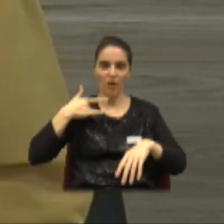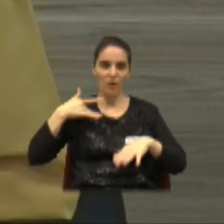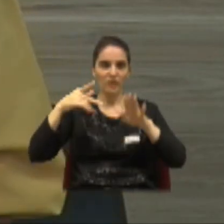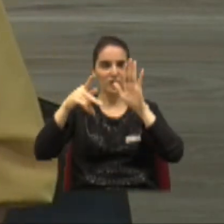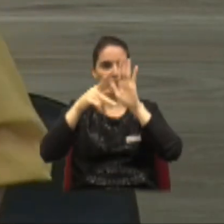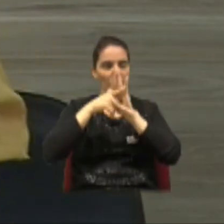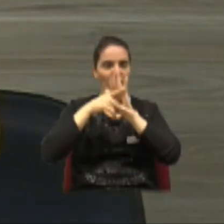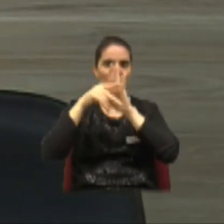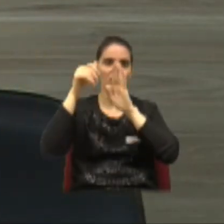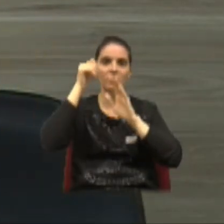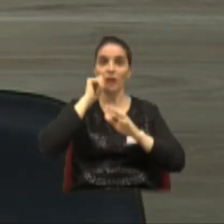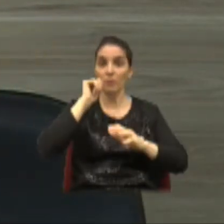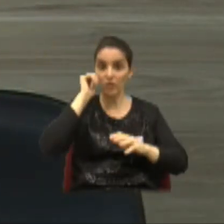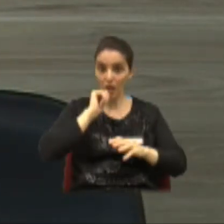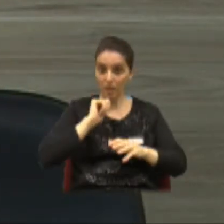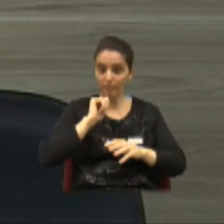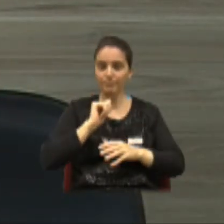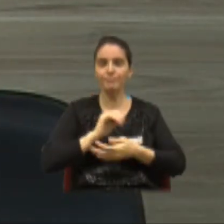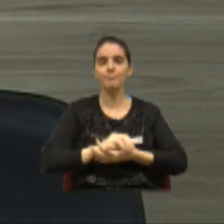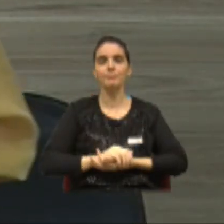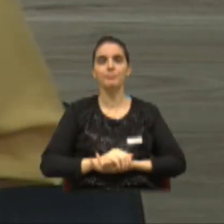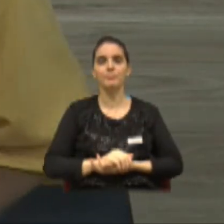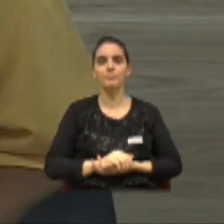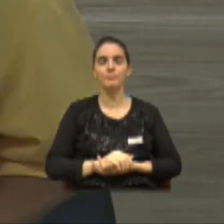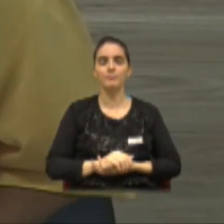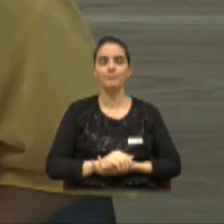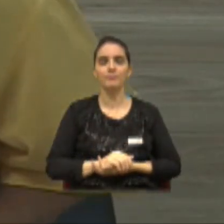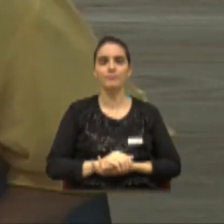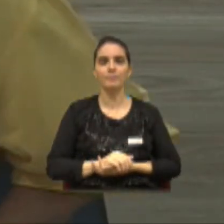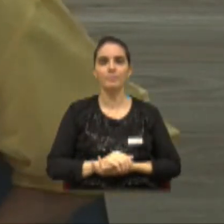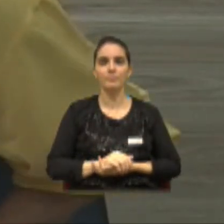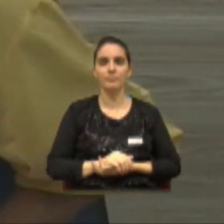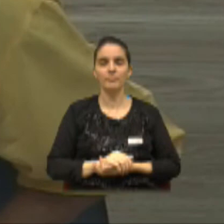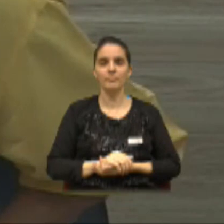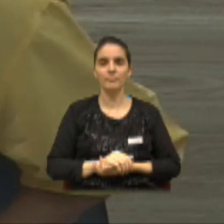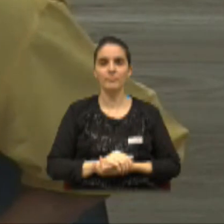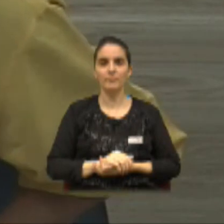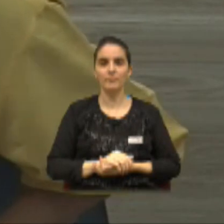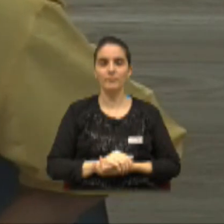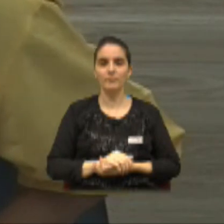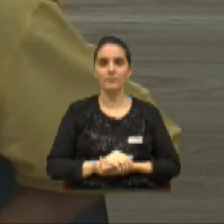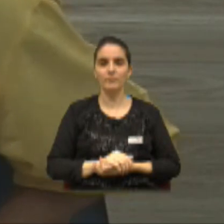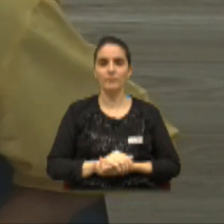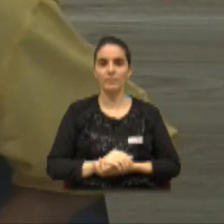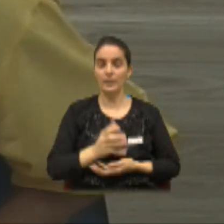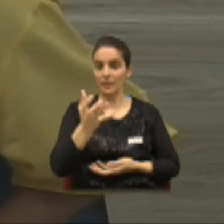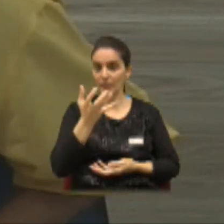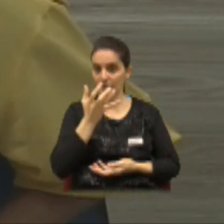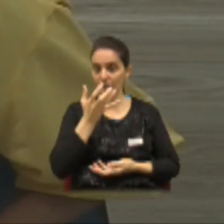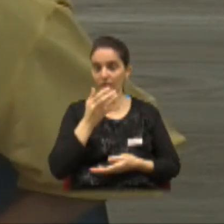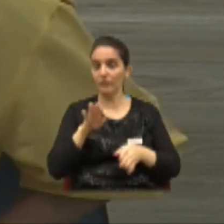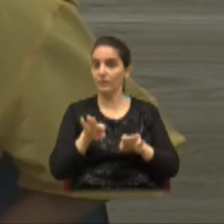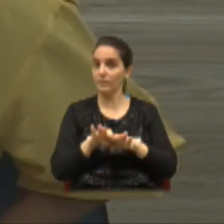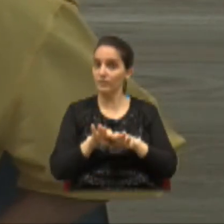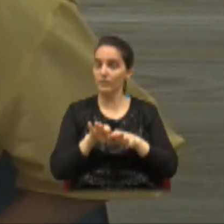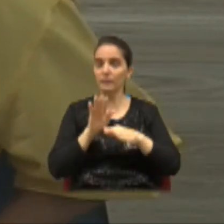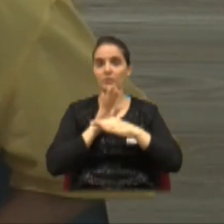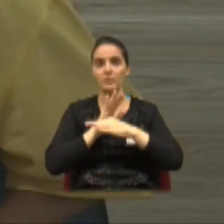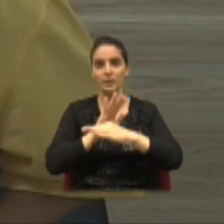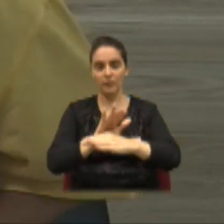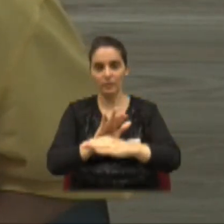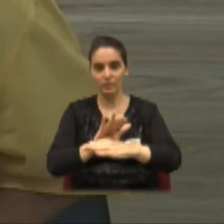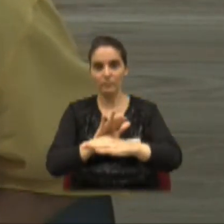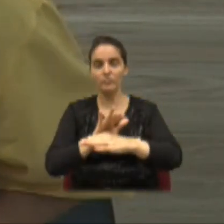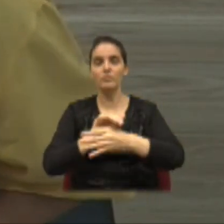mulher, queremos, com certeza, nos colocar a 5, não só na